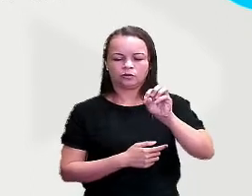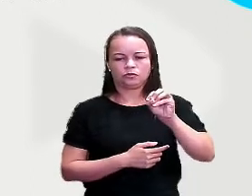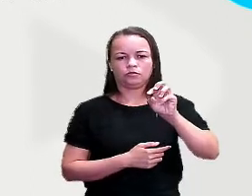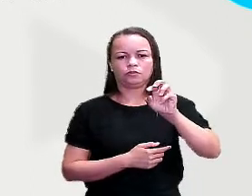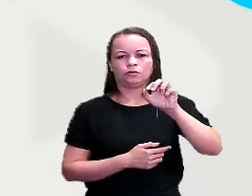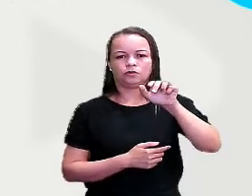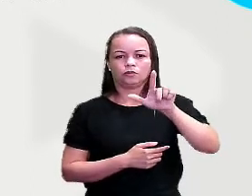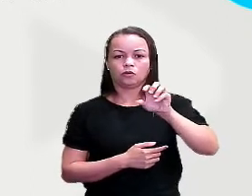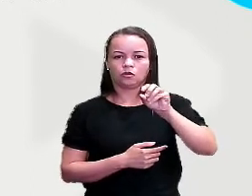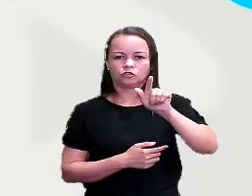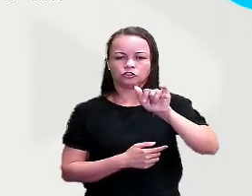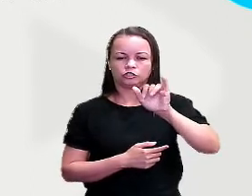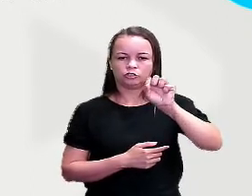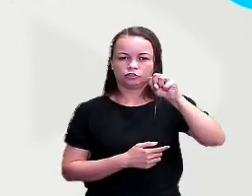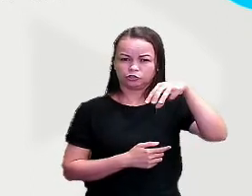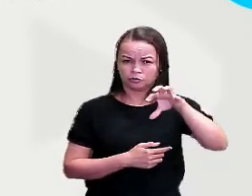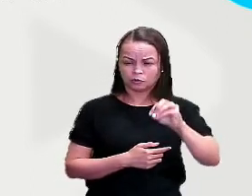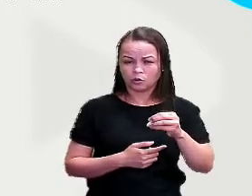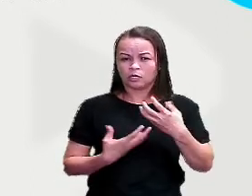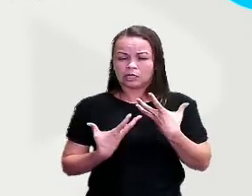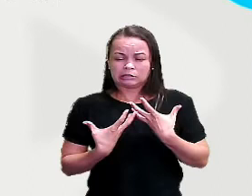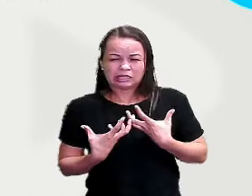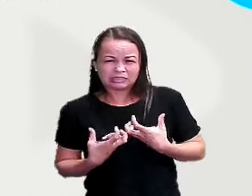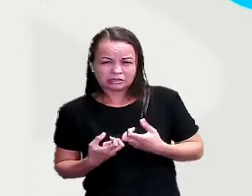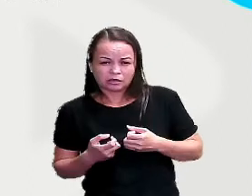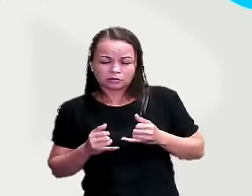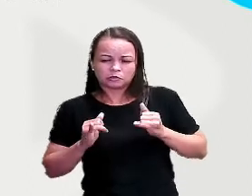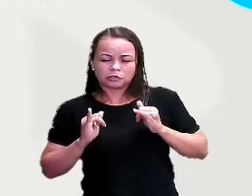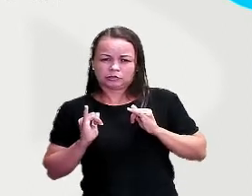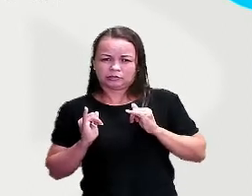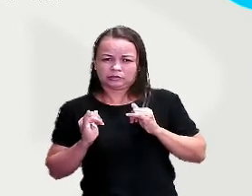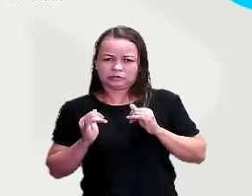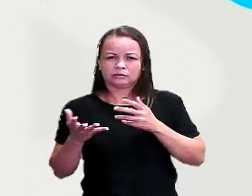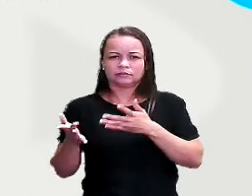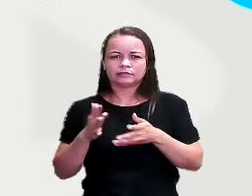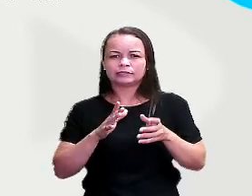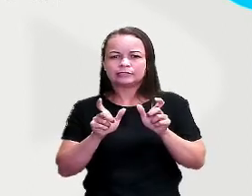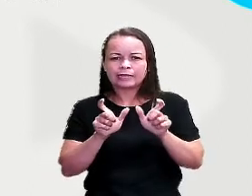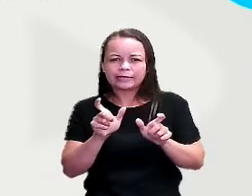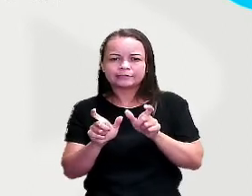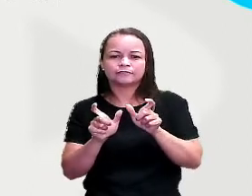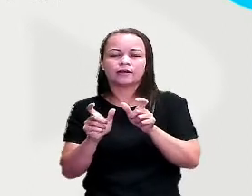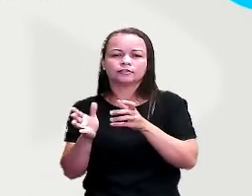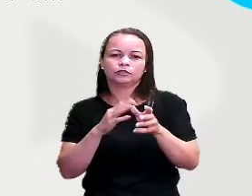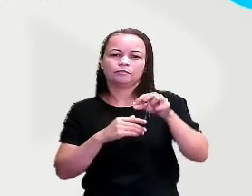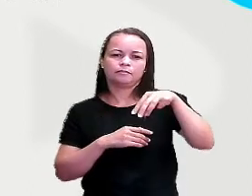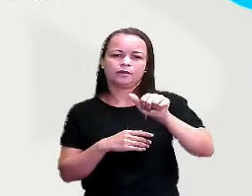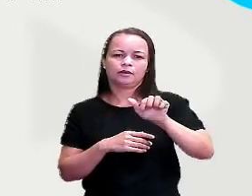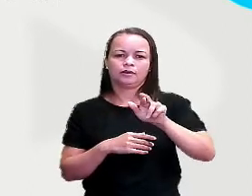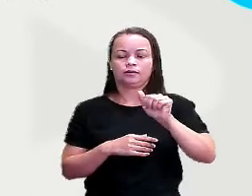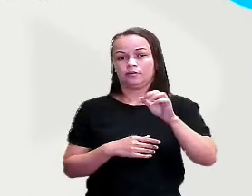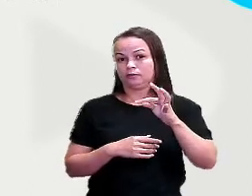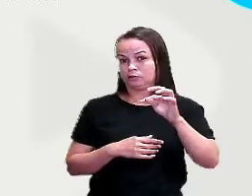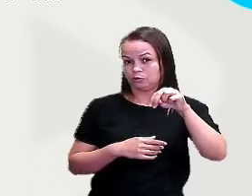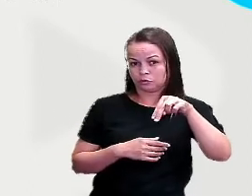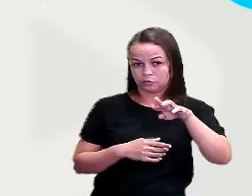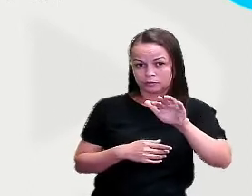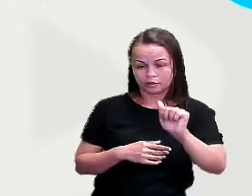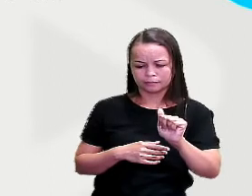esforço físico exaustivo derivado de maratona? Neologismo, gente, é quando a gente cria uma palavra nova